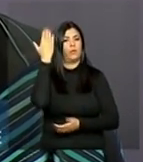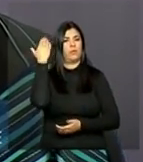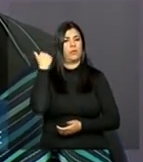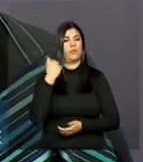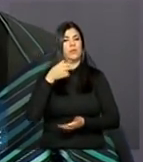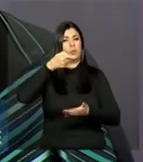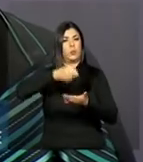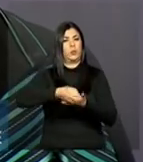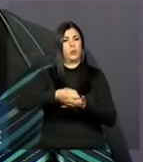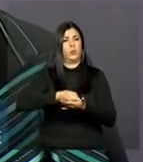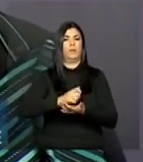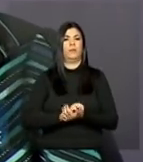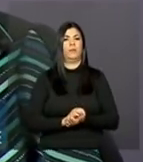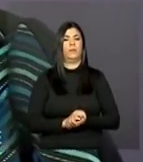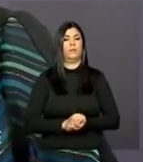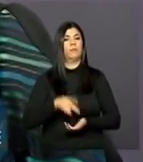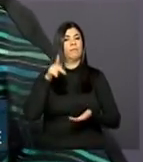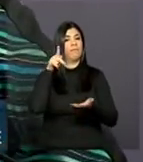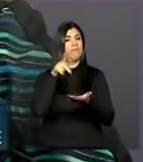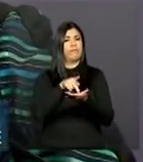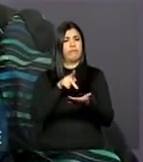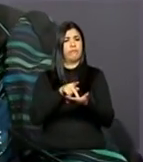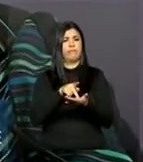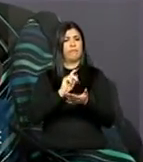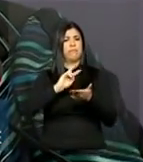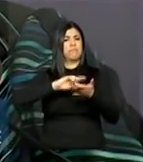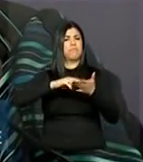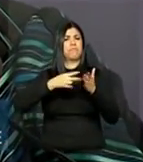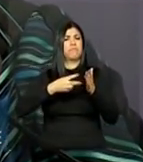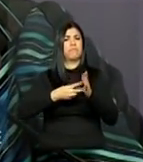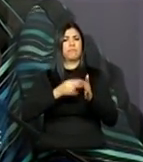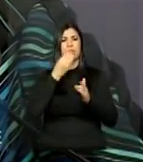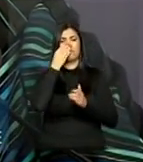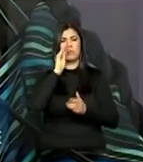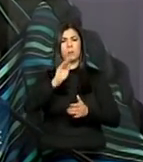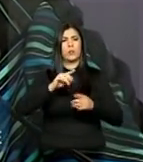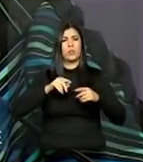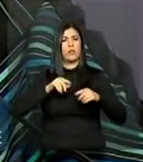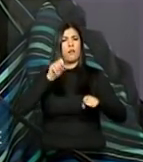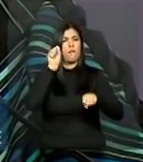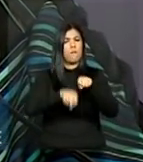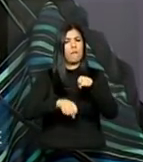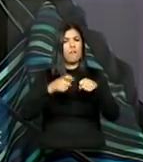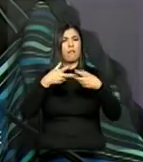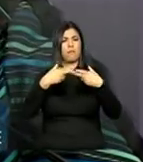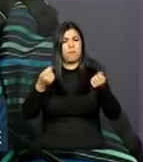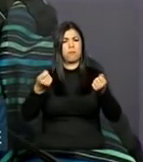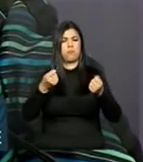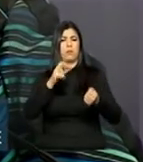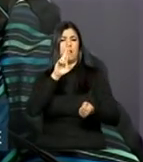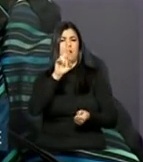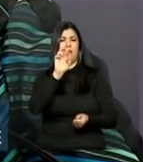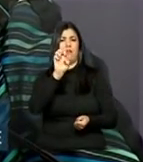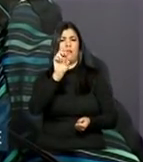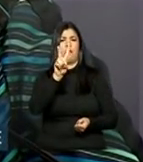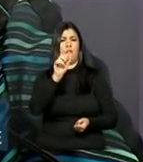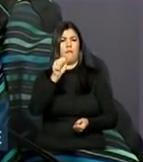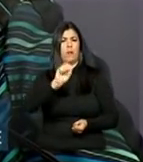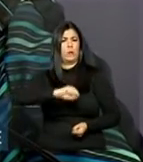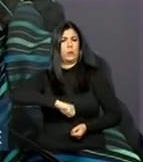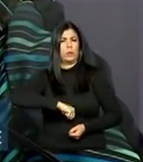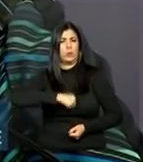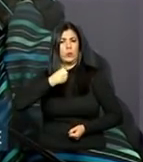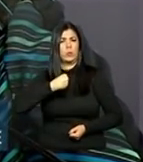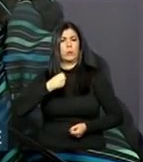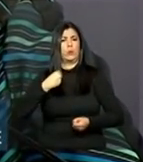período a verdade não significa revanchismo a verdade não deve ser motivo para ó ou